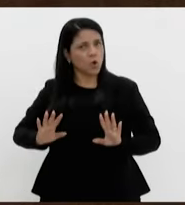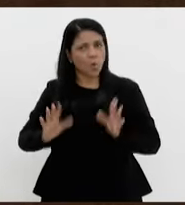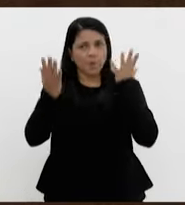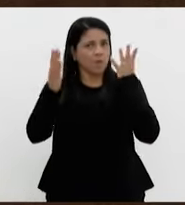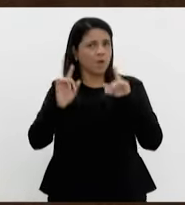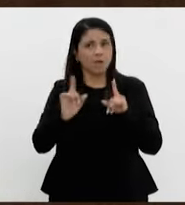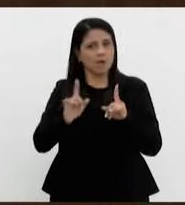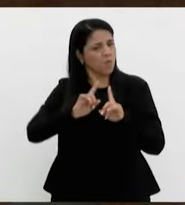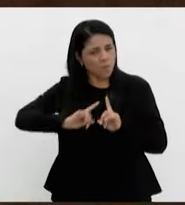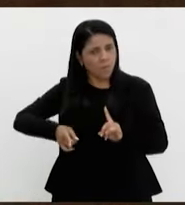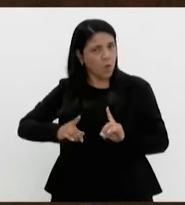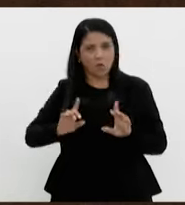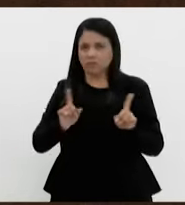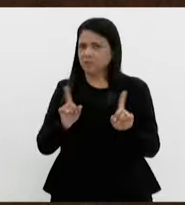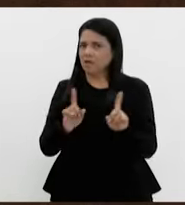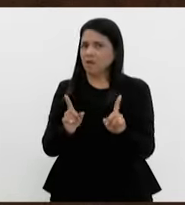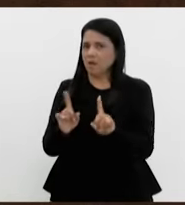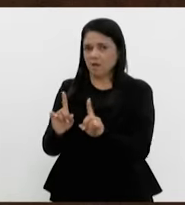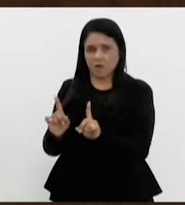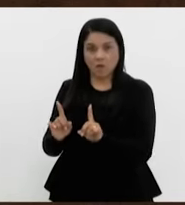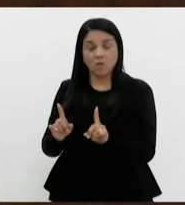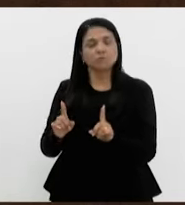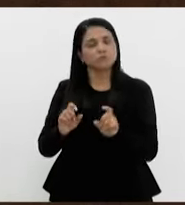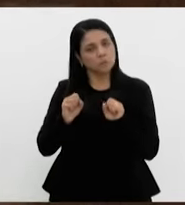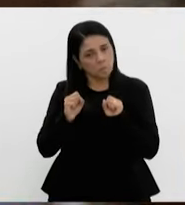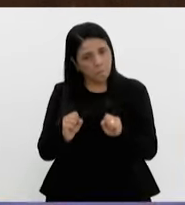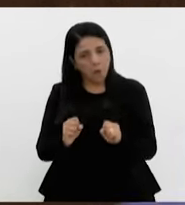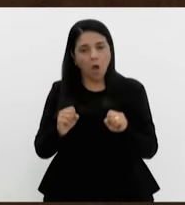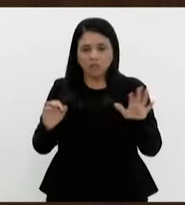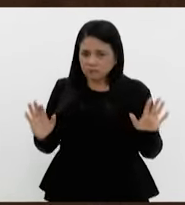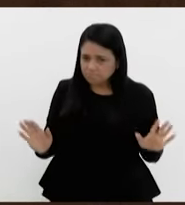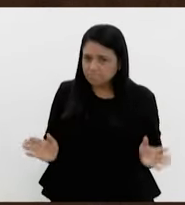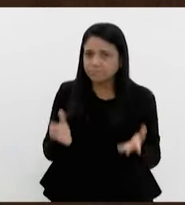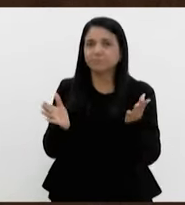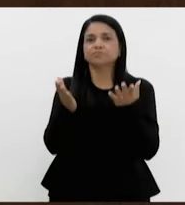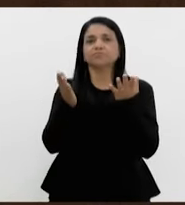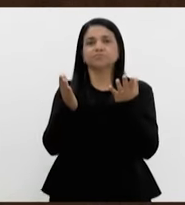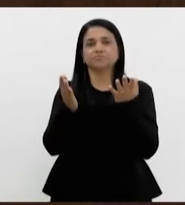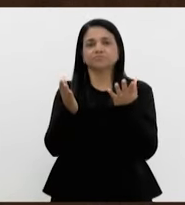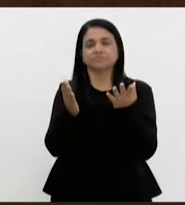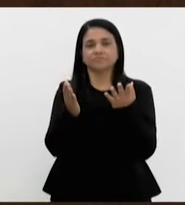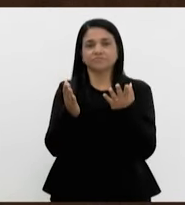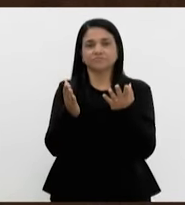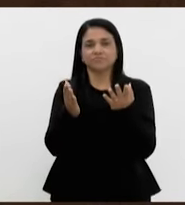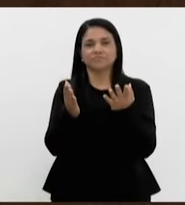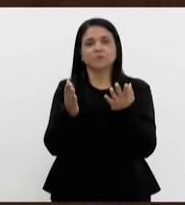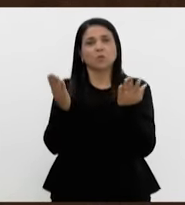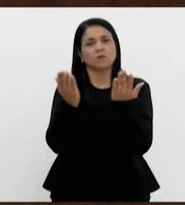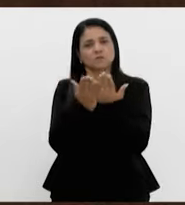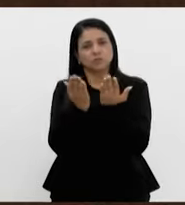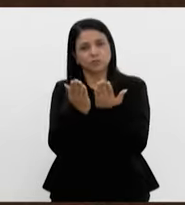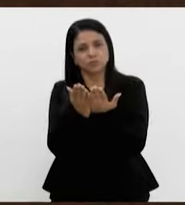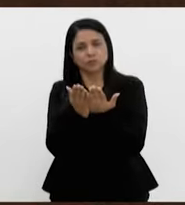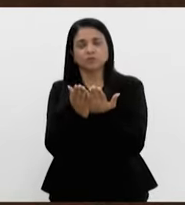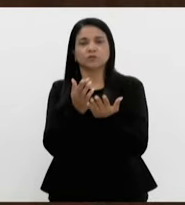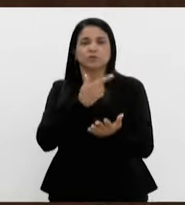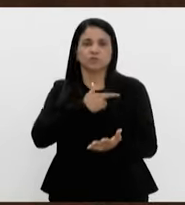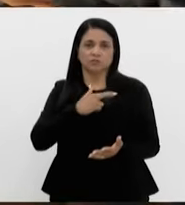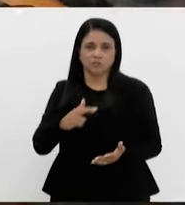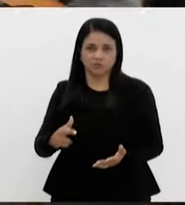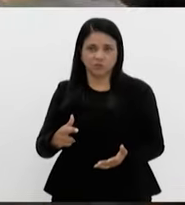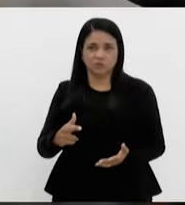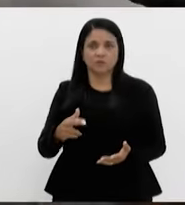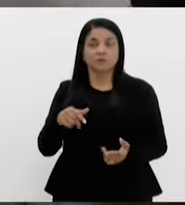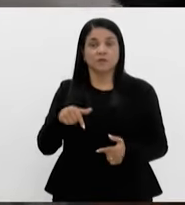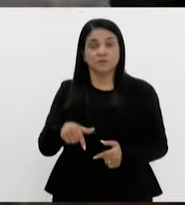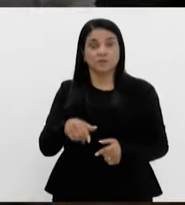que se fale, que a gente possa incentivar ao Evangelho, às religiões. Mas o